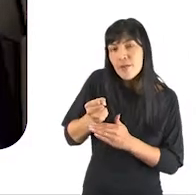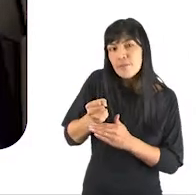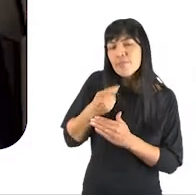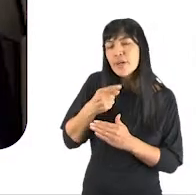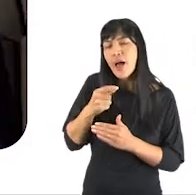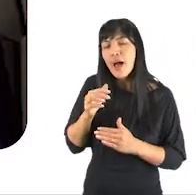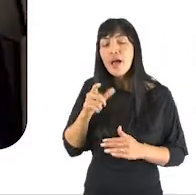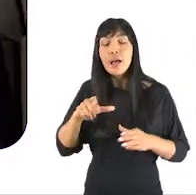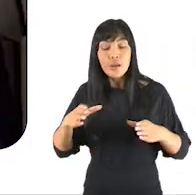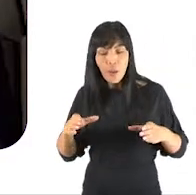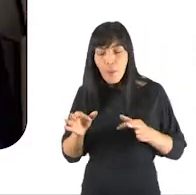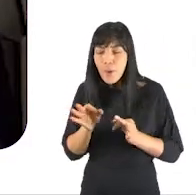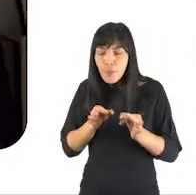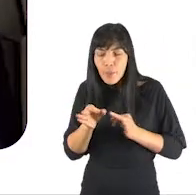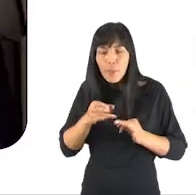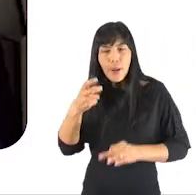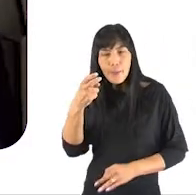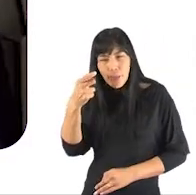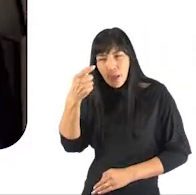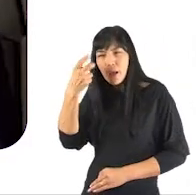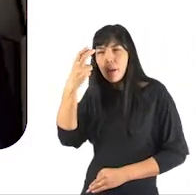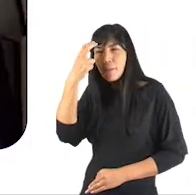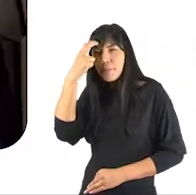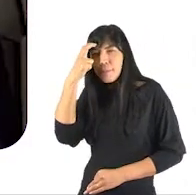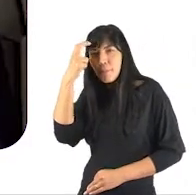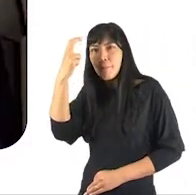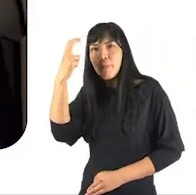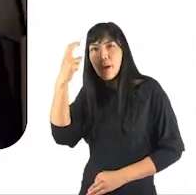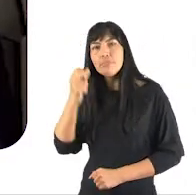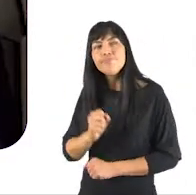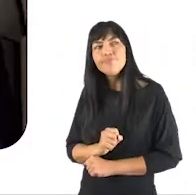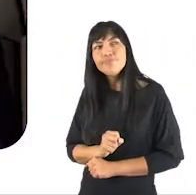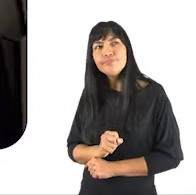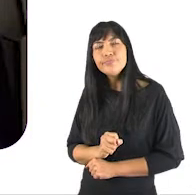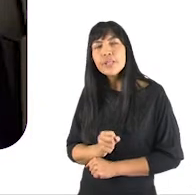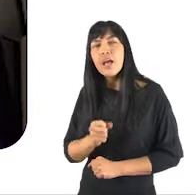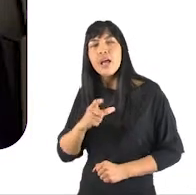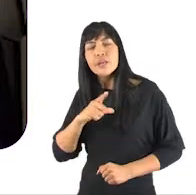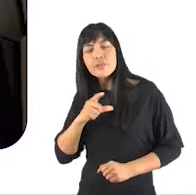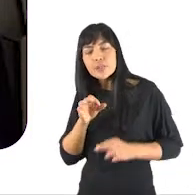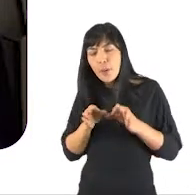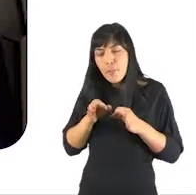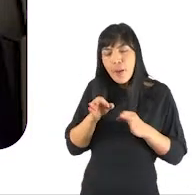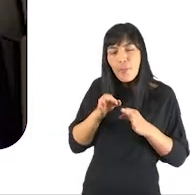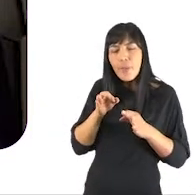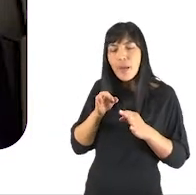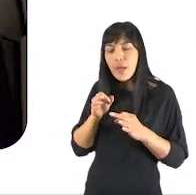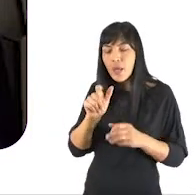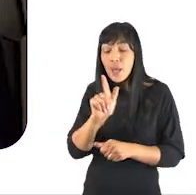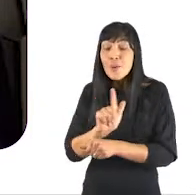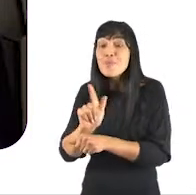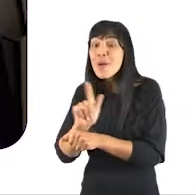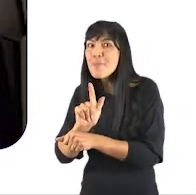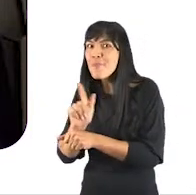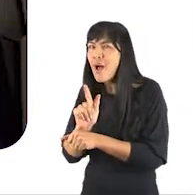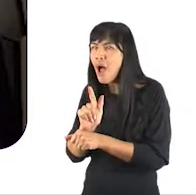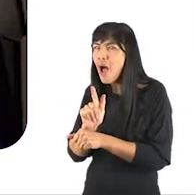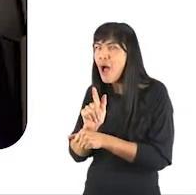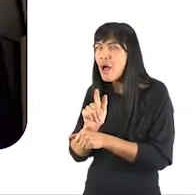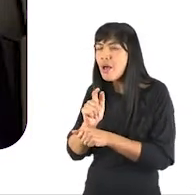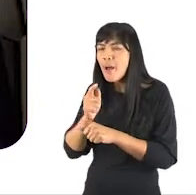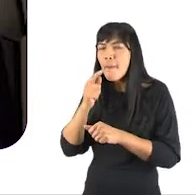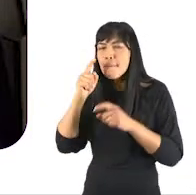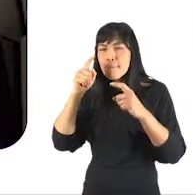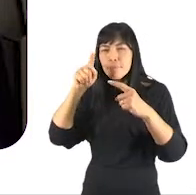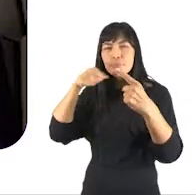tornar, então, uma organização mais consciente, uma organização que vai ser gerenciada com um propósito muito